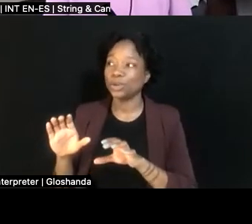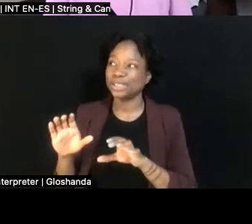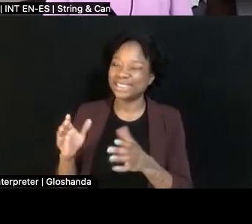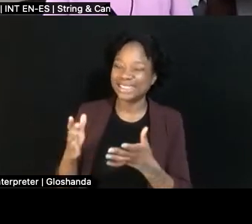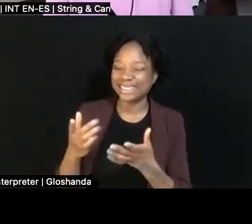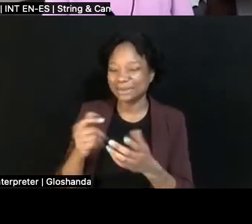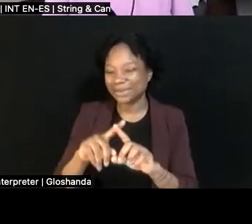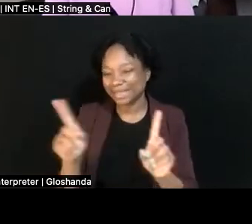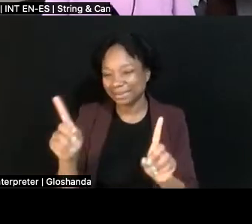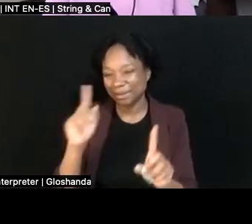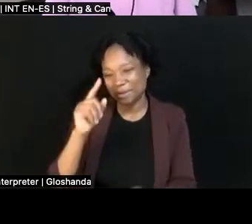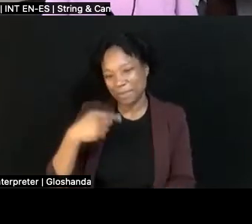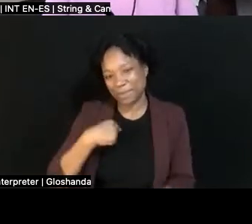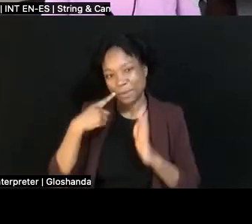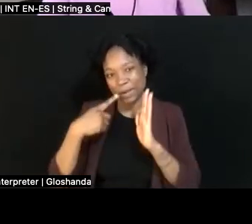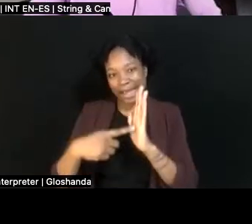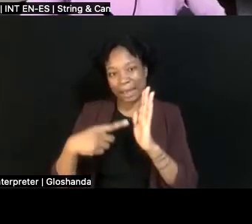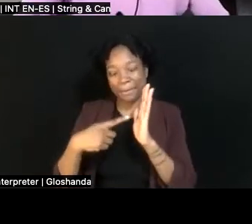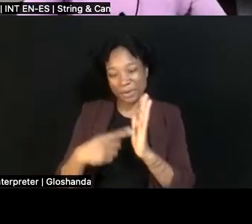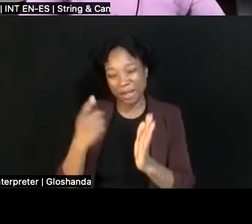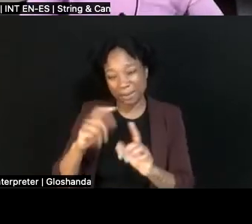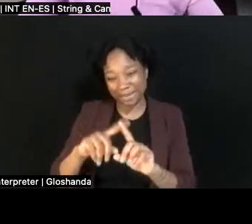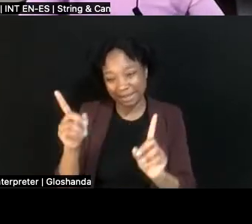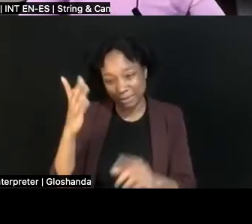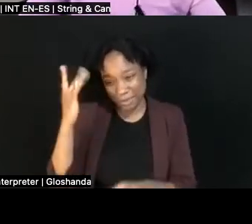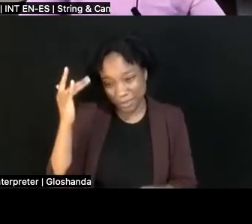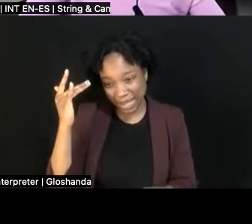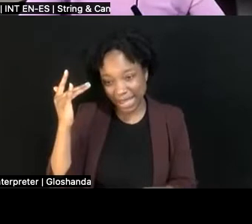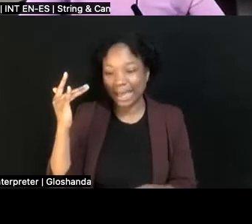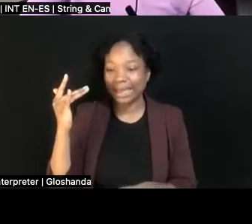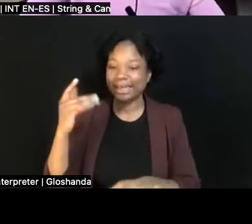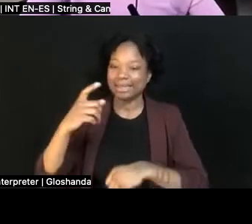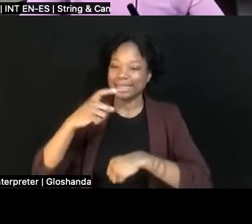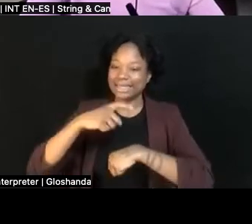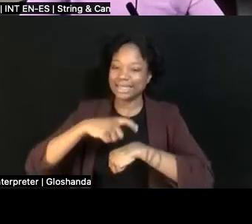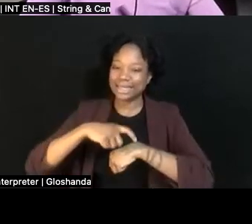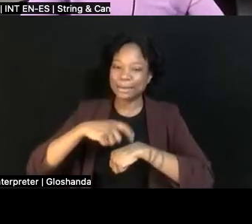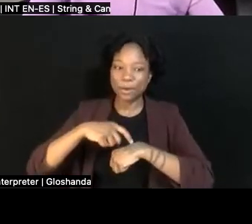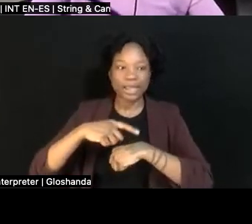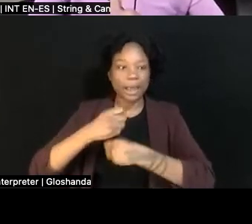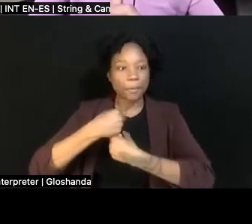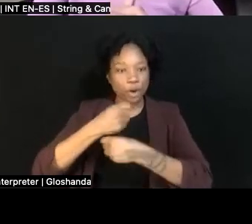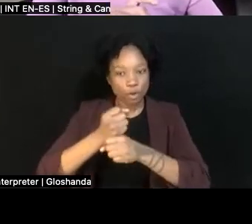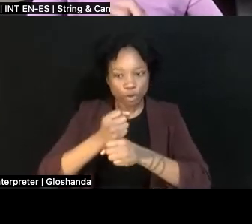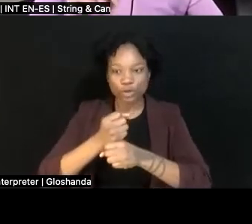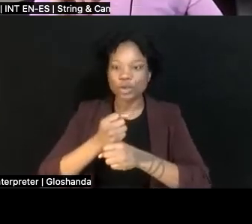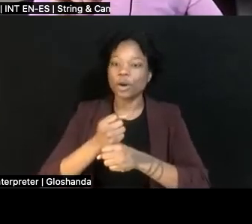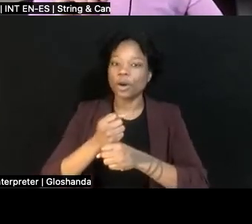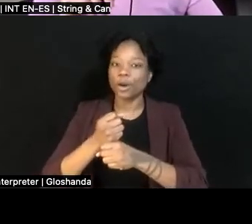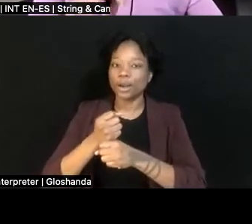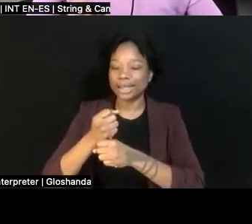para mim, por exemplo, é um pouco diferente porque para mim o tempo de produção, de pensar